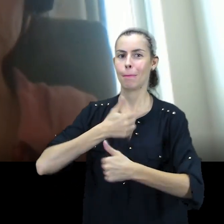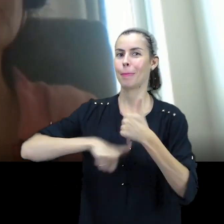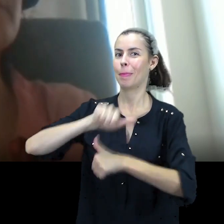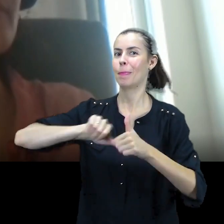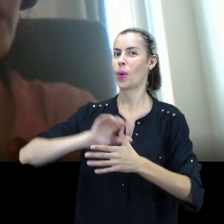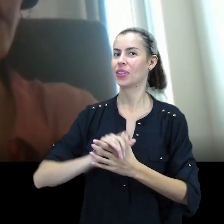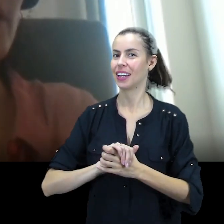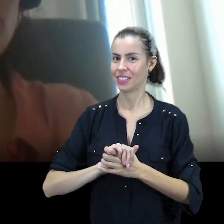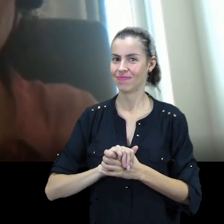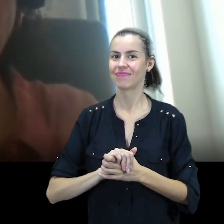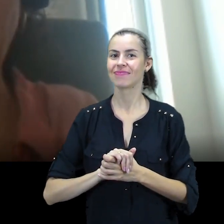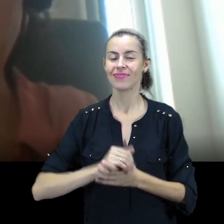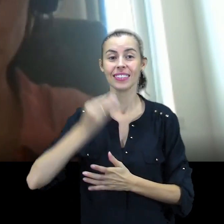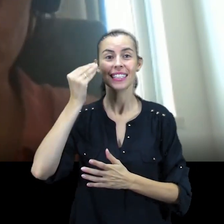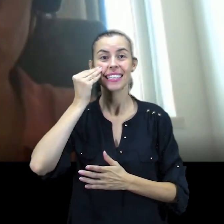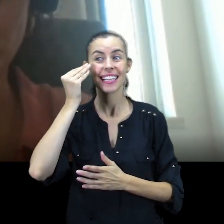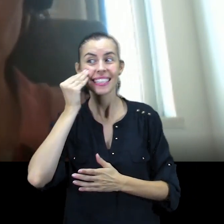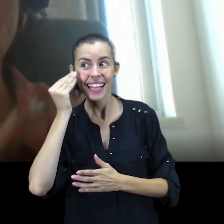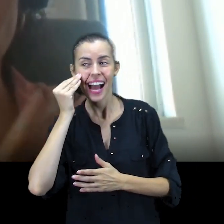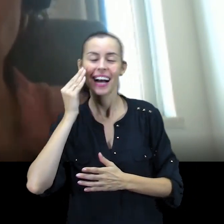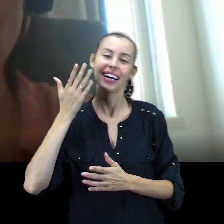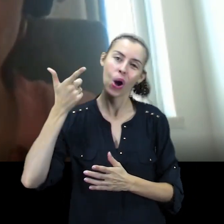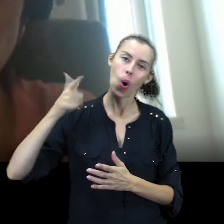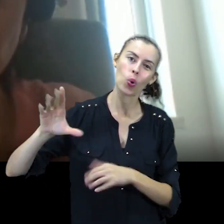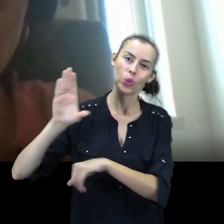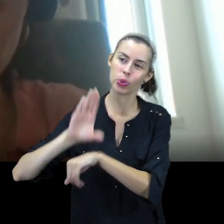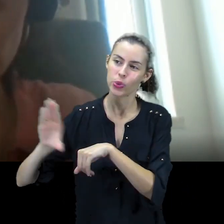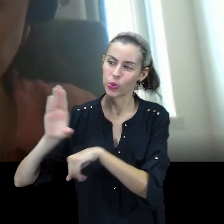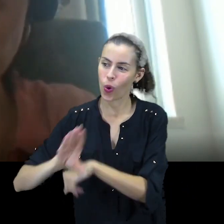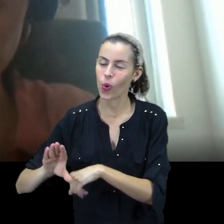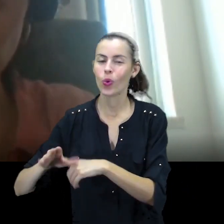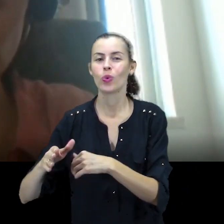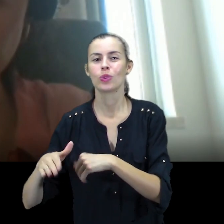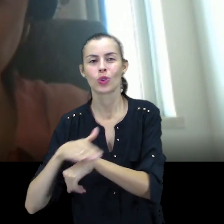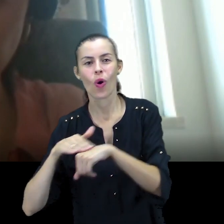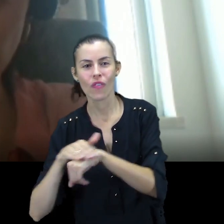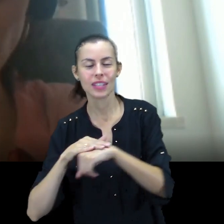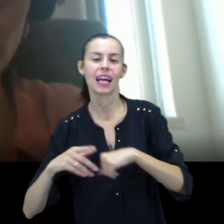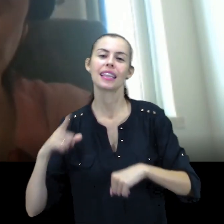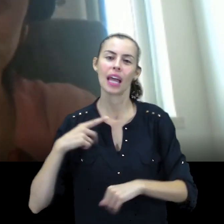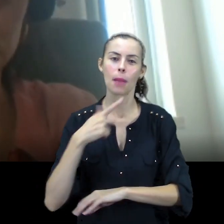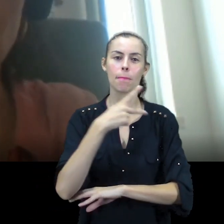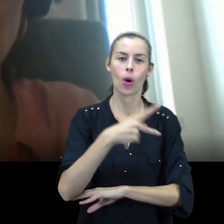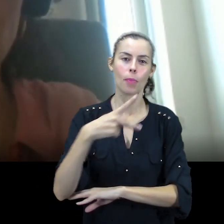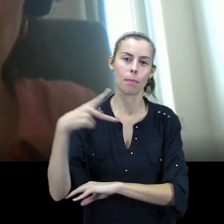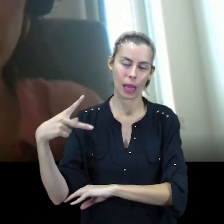reestruturados. O de enfermagem, por exemplo, a gente tem um campus no município de Vitória da